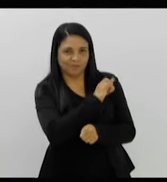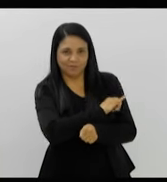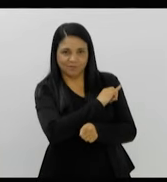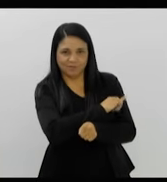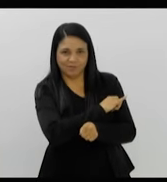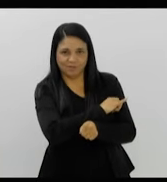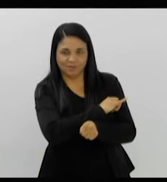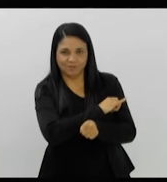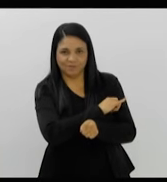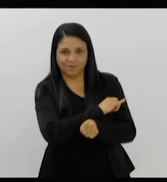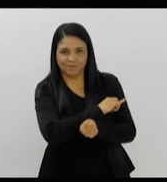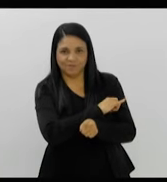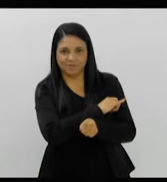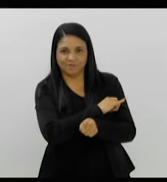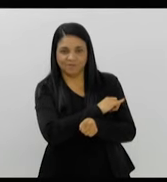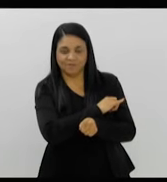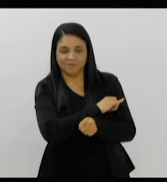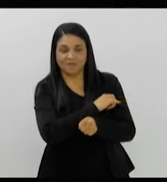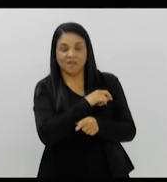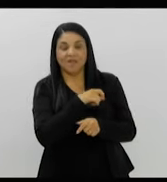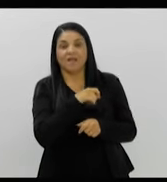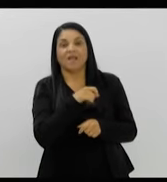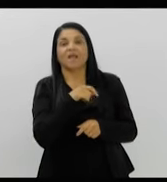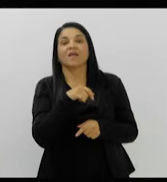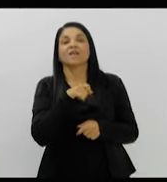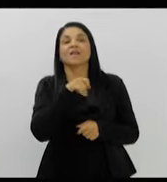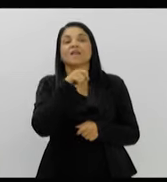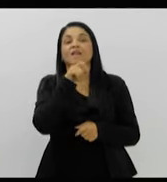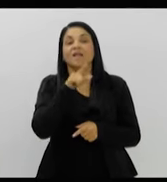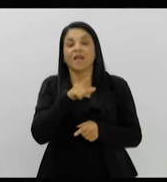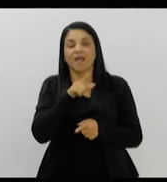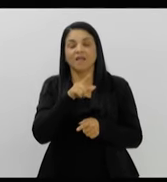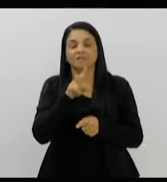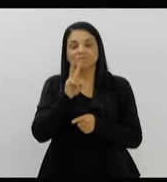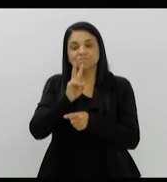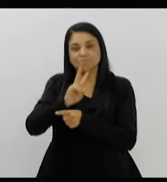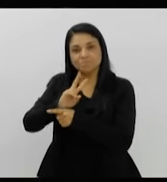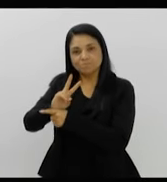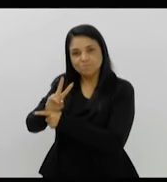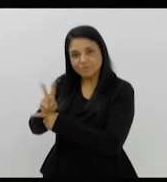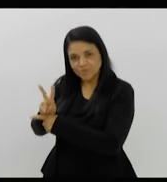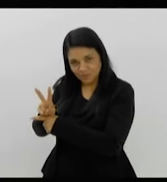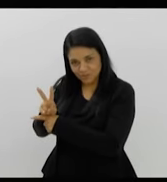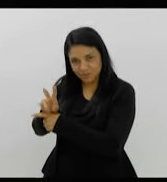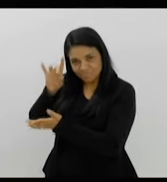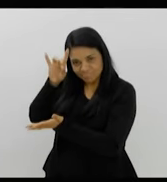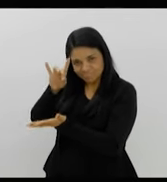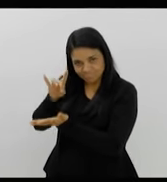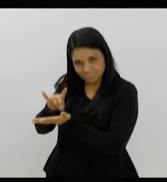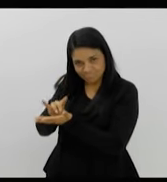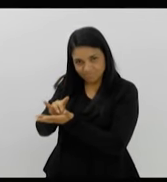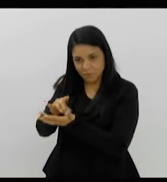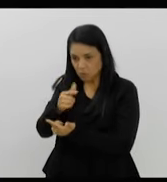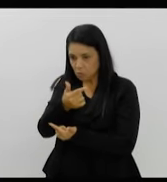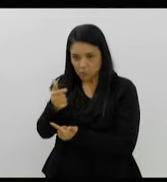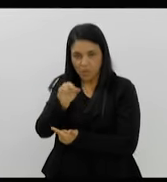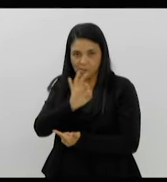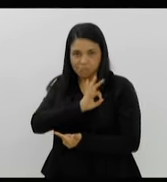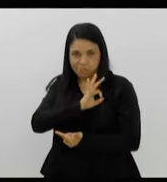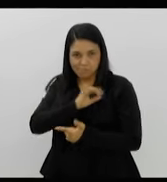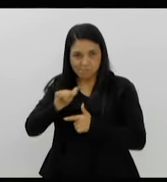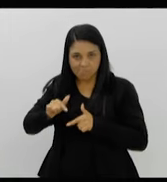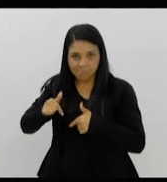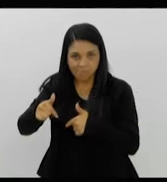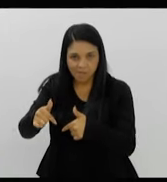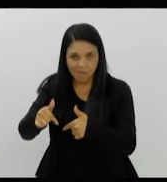subjugado por criminosos quem está sendo protegido quando não tem operação policial são